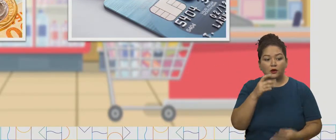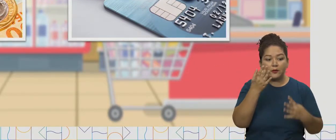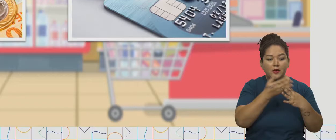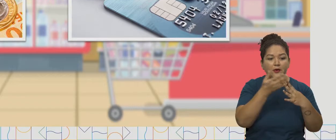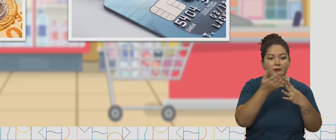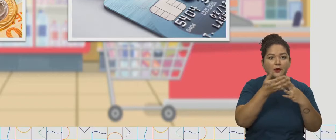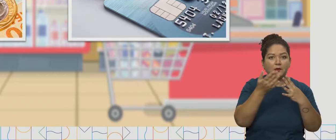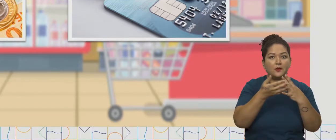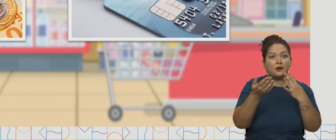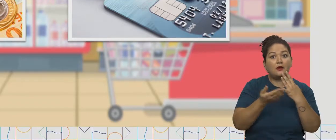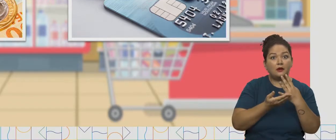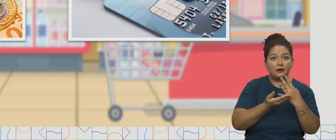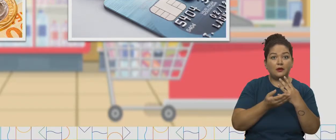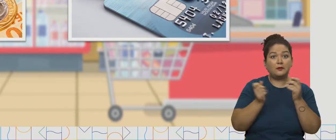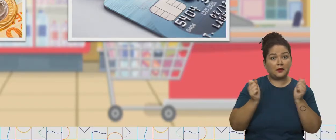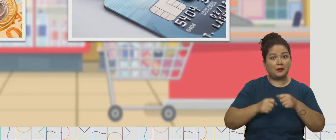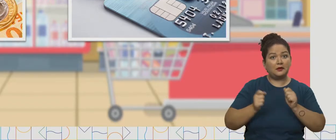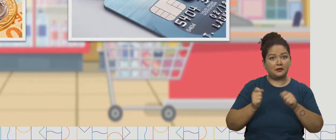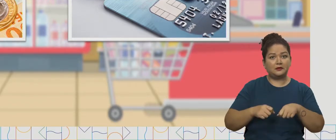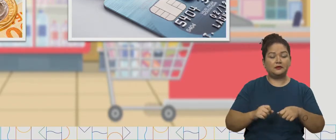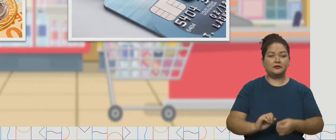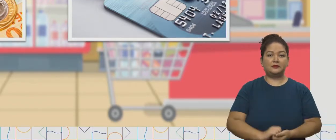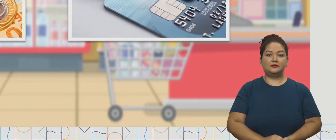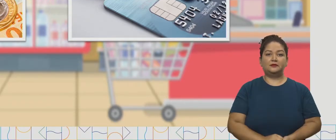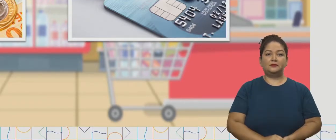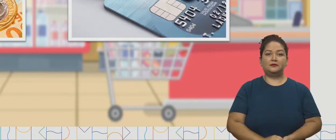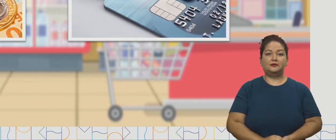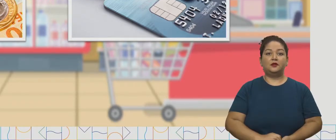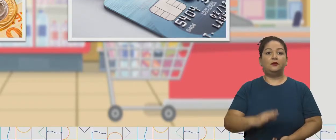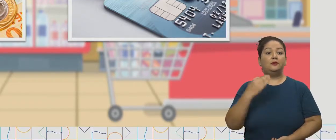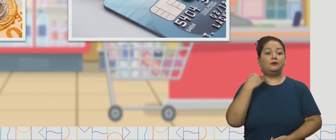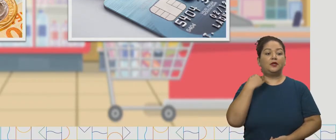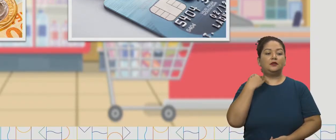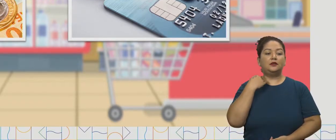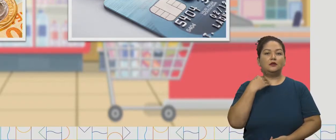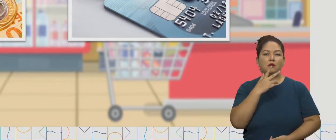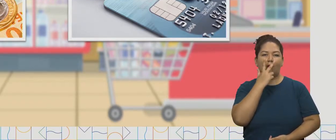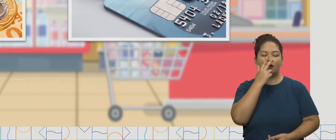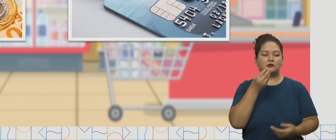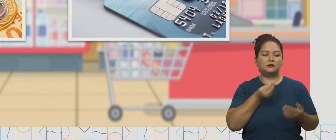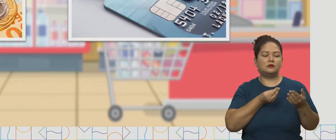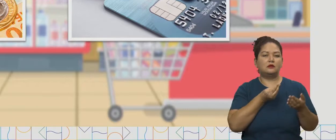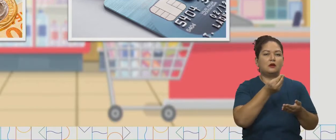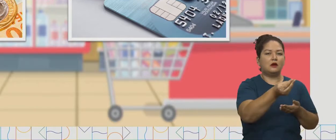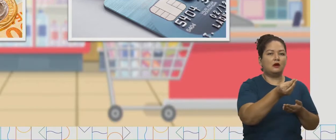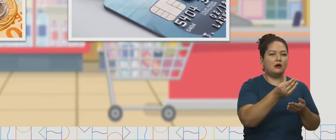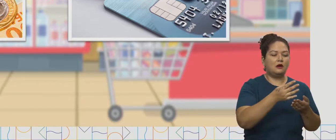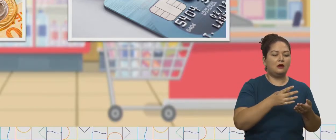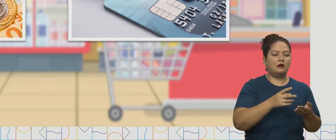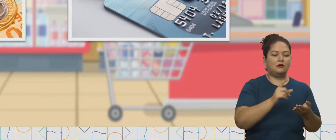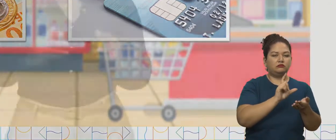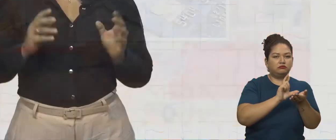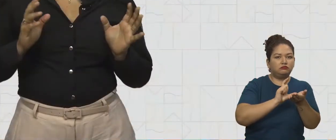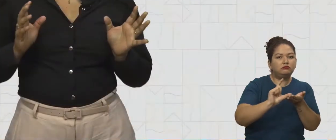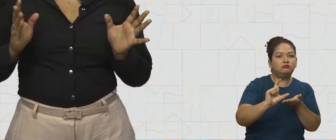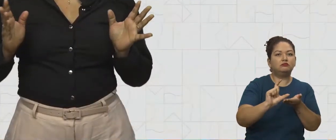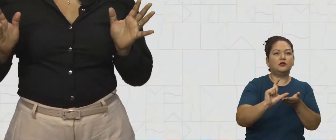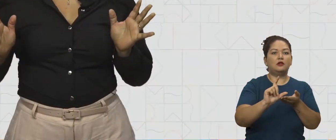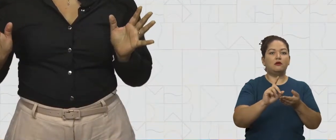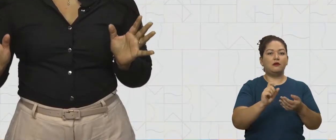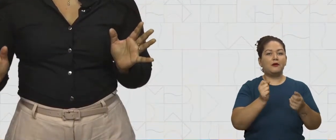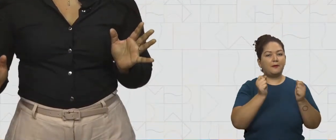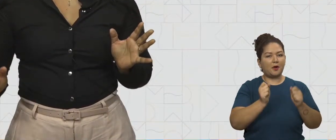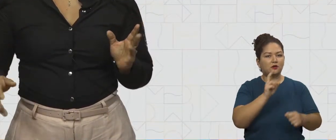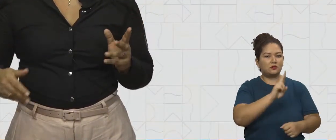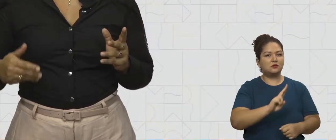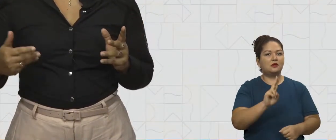de crédito, onde eles fazem o uso de crédito que o banco fornece a eles, que possui um limite. Digamos que